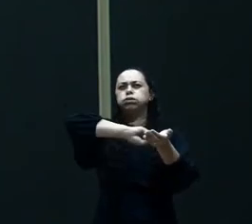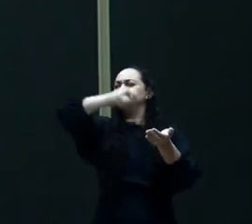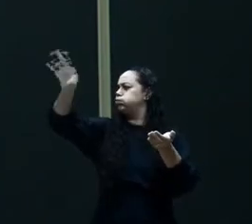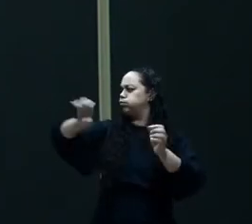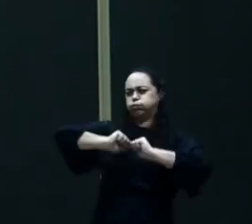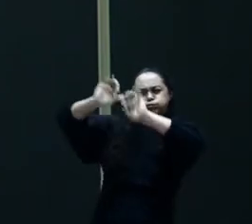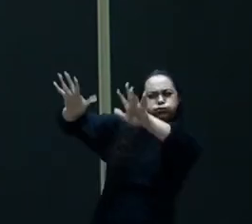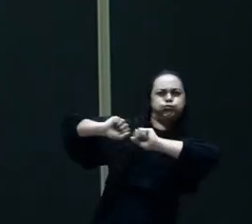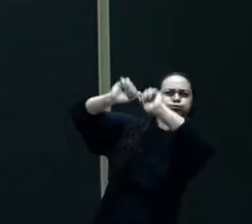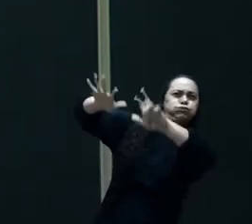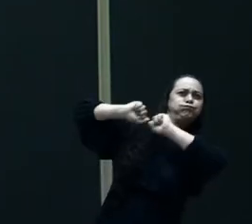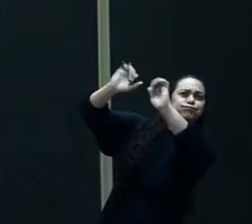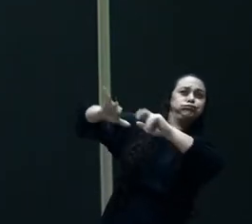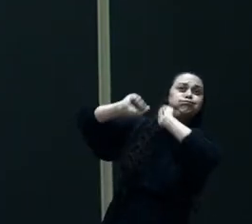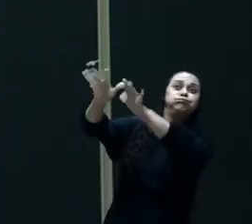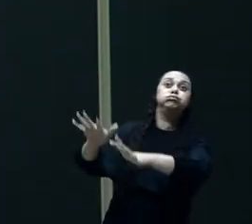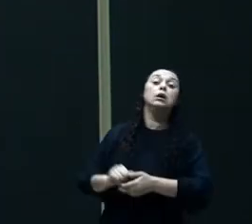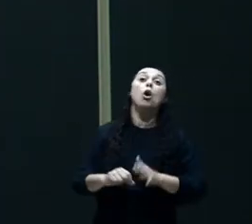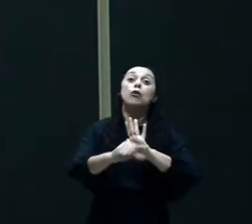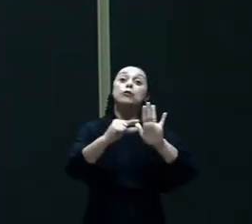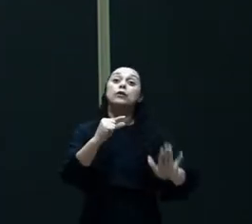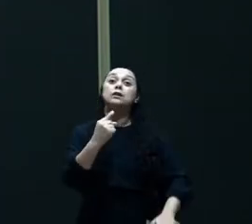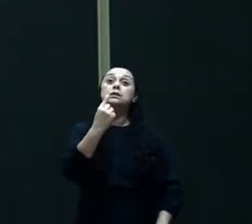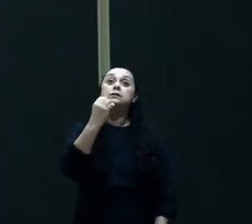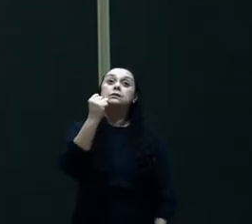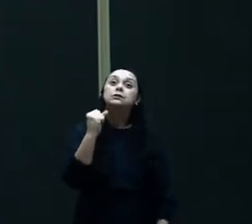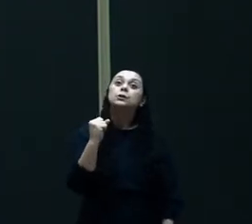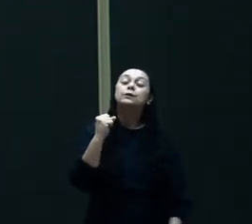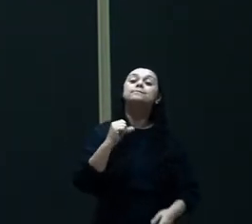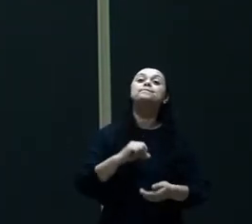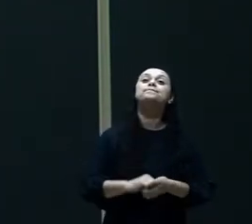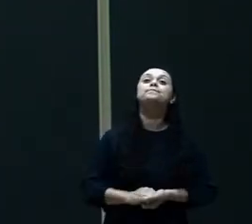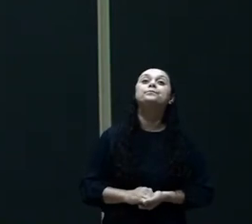mãos o texto vai dizendo Versículo 18 19 nós não vamos